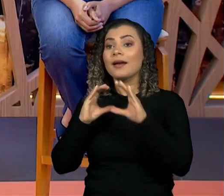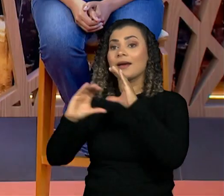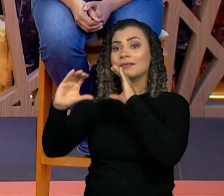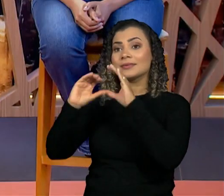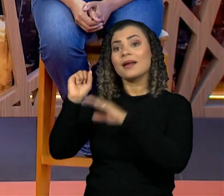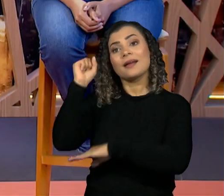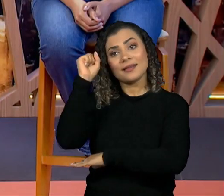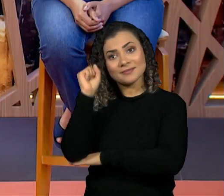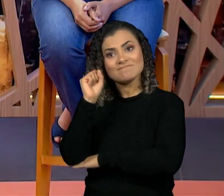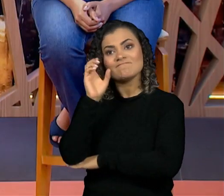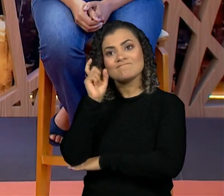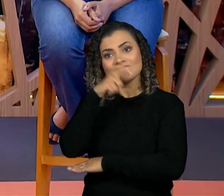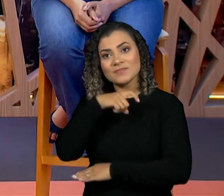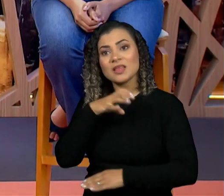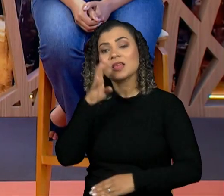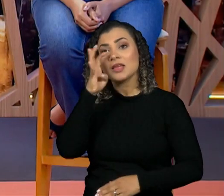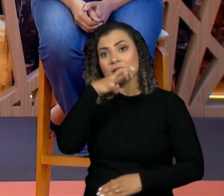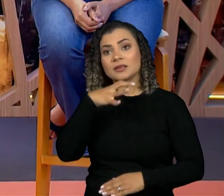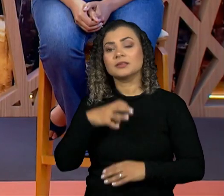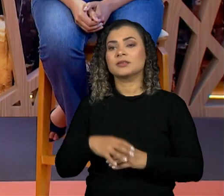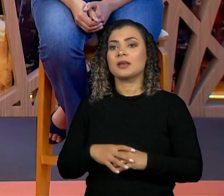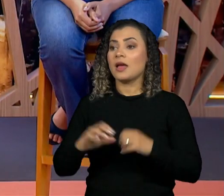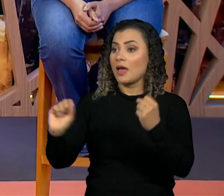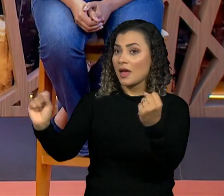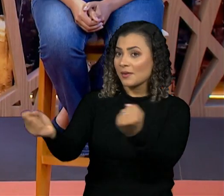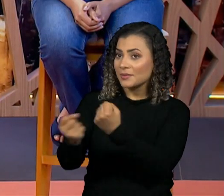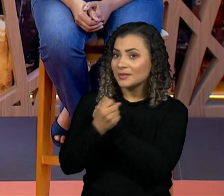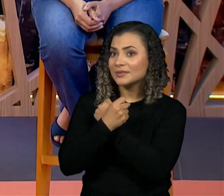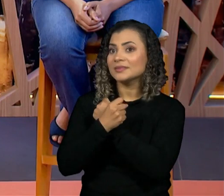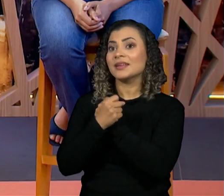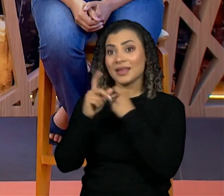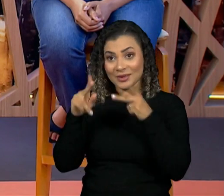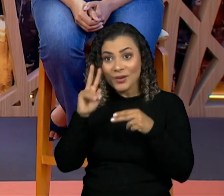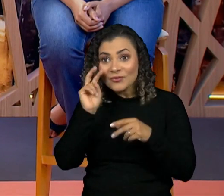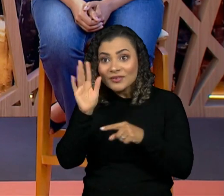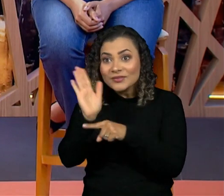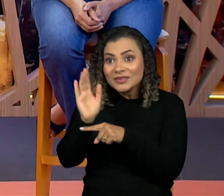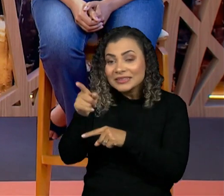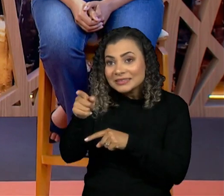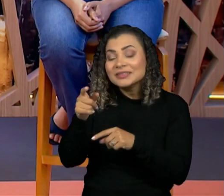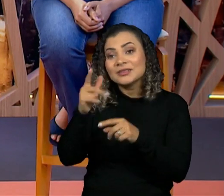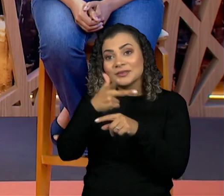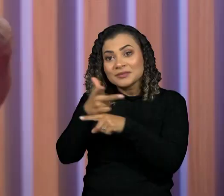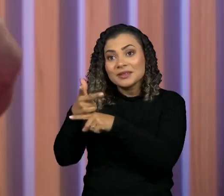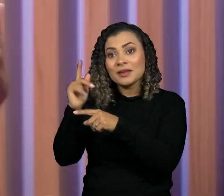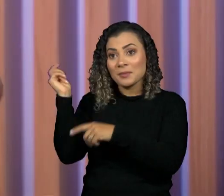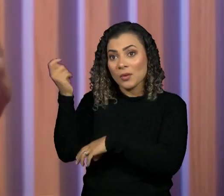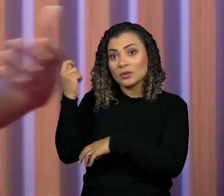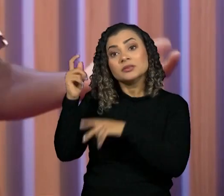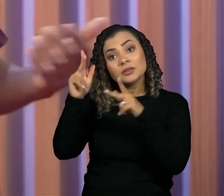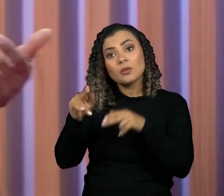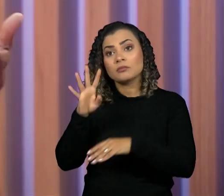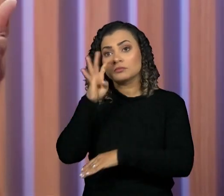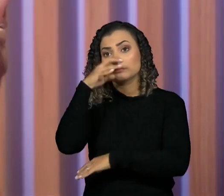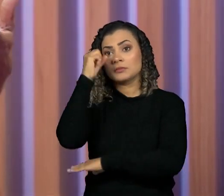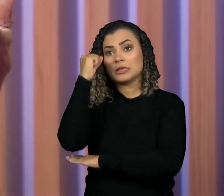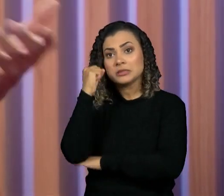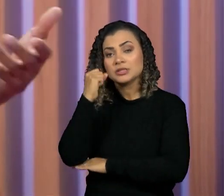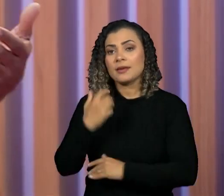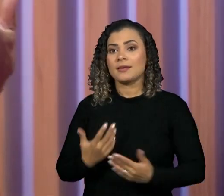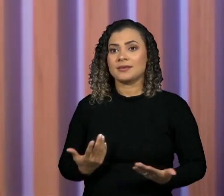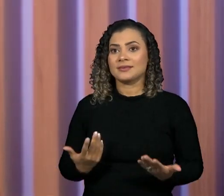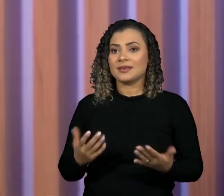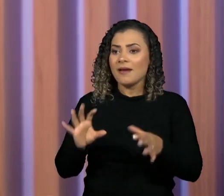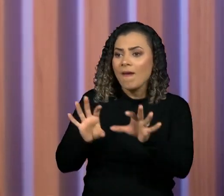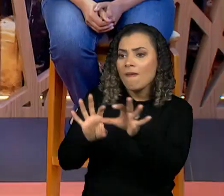Estar junto das pessoas, se abraçar como você estava fazendo na matéria, é uma resistência. E, além